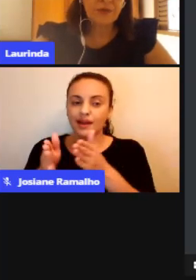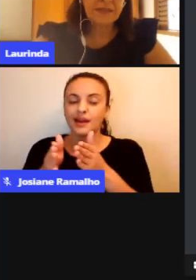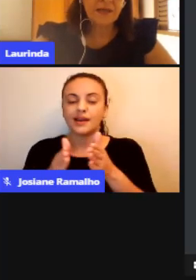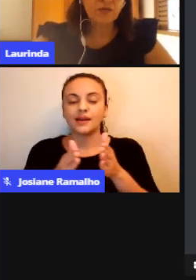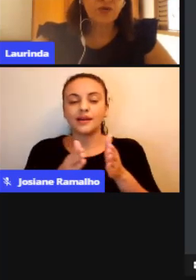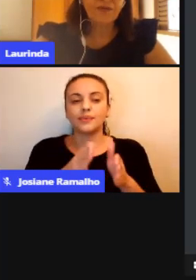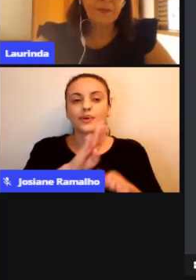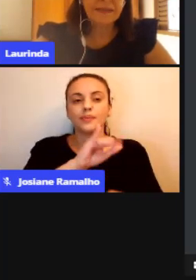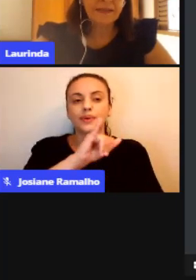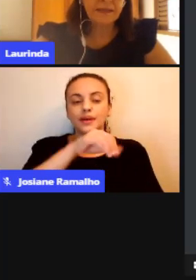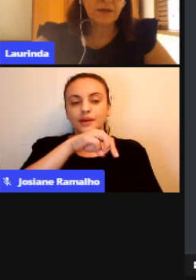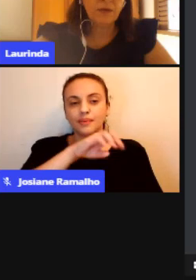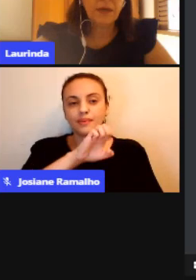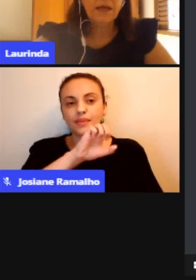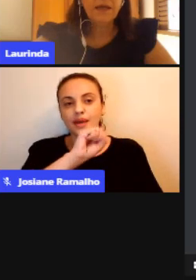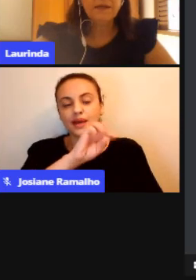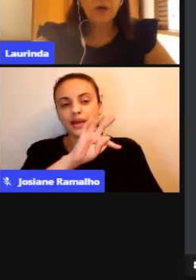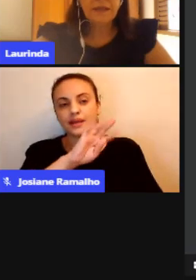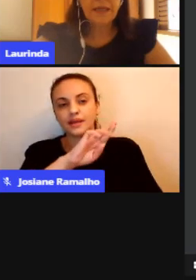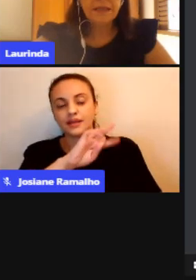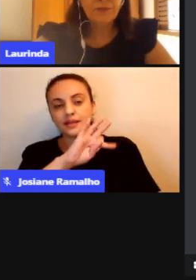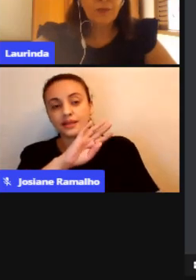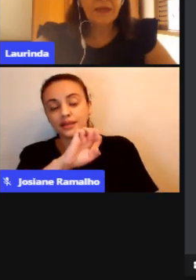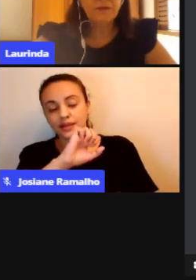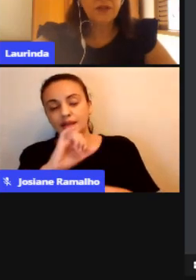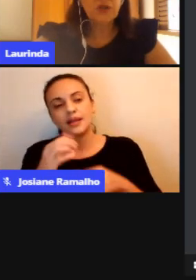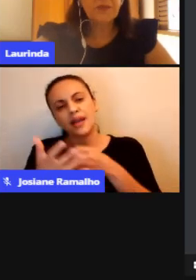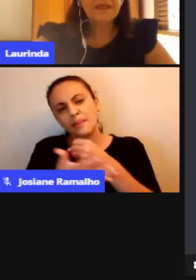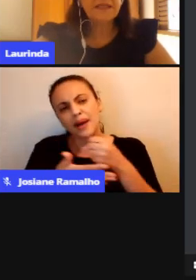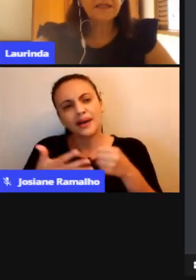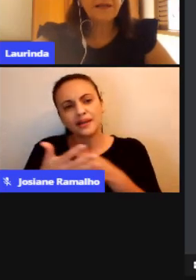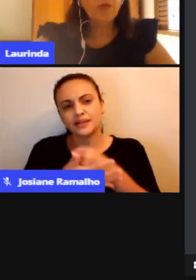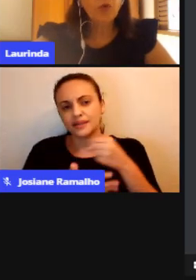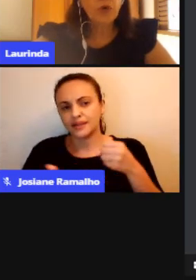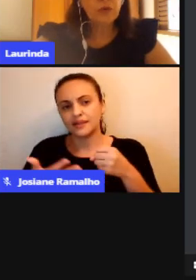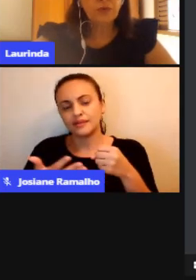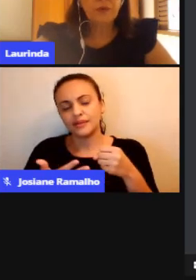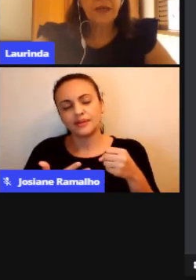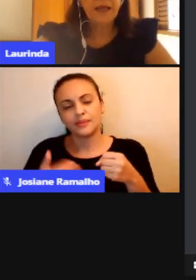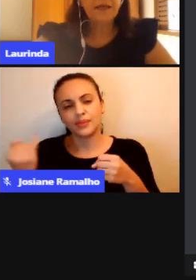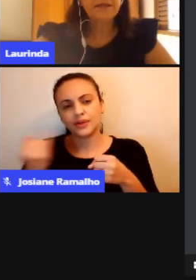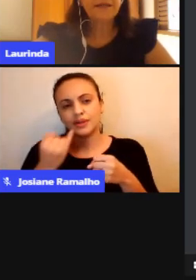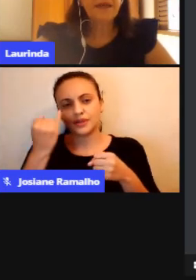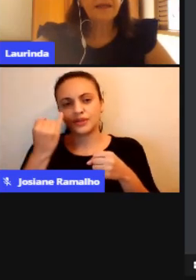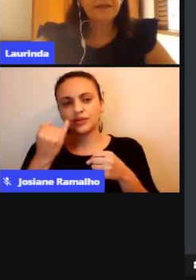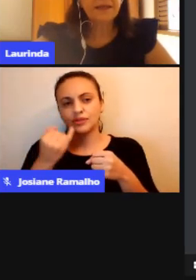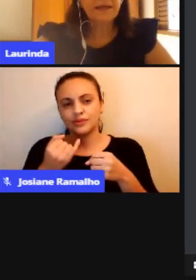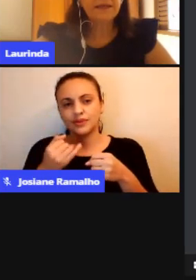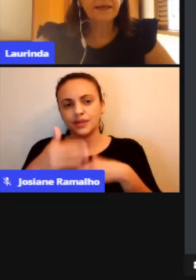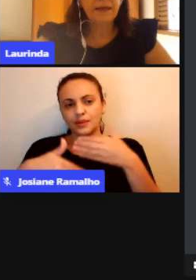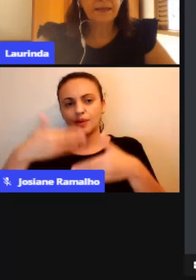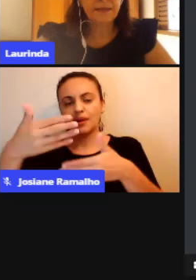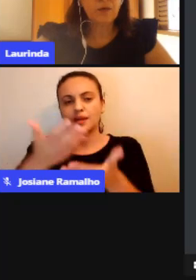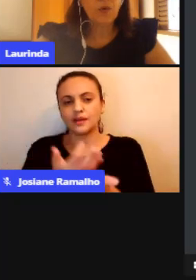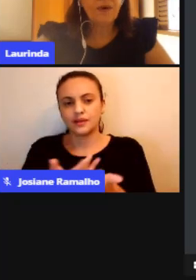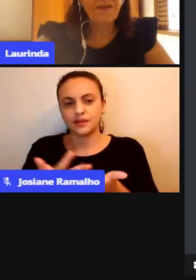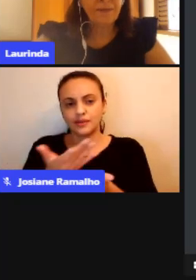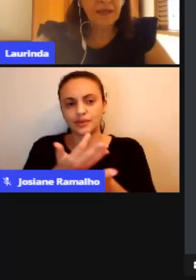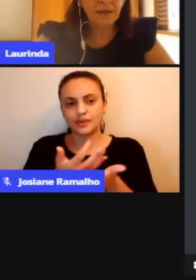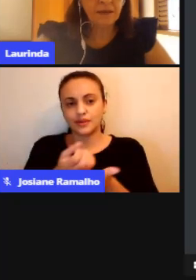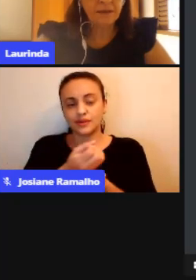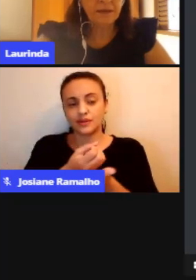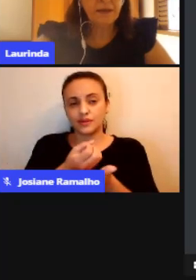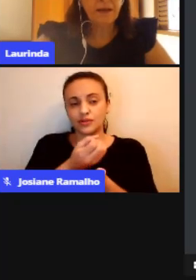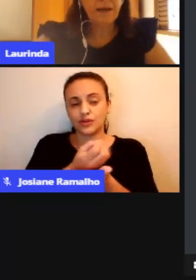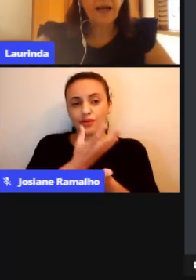essenciais para o processo de alfabetização. Então, nesse momento, a gente precisa muito estabelecer essa relação com